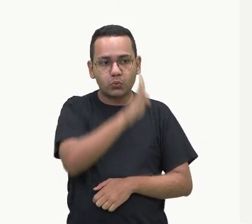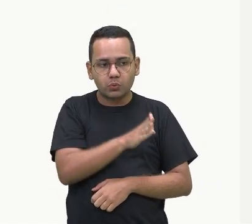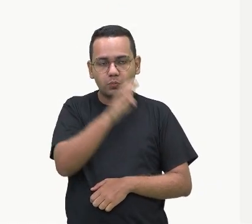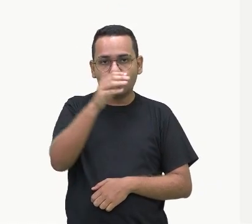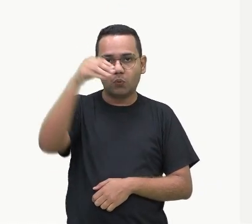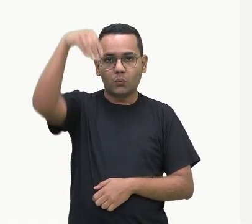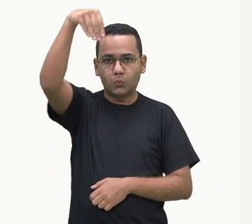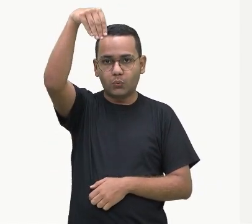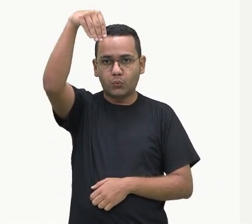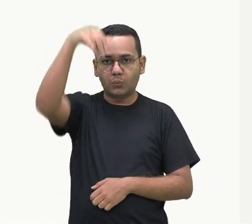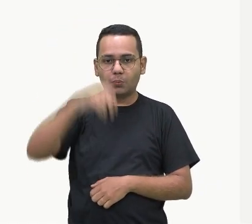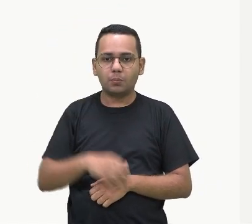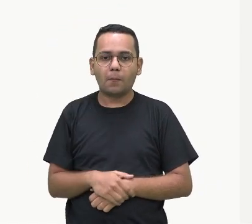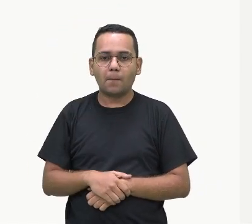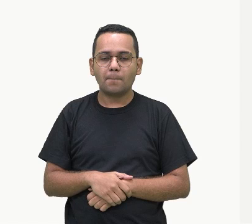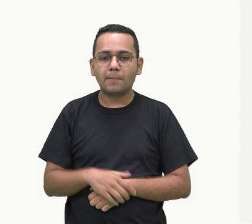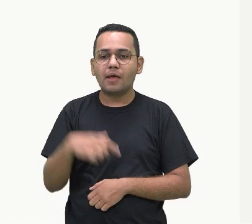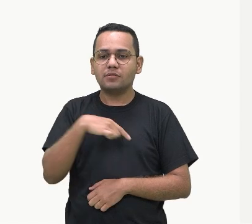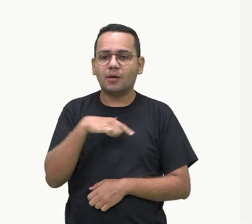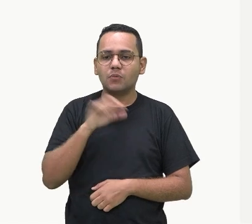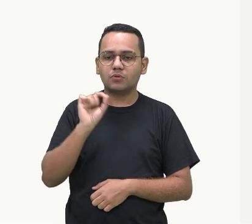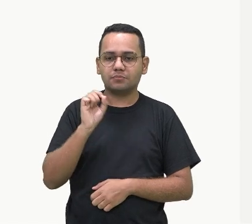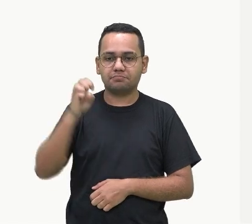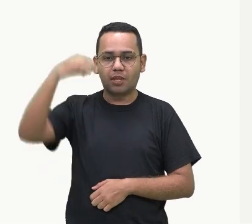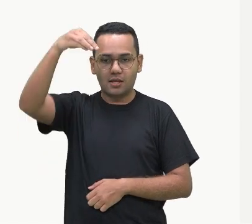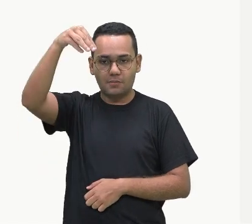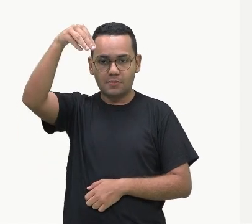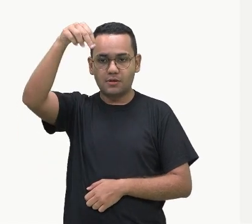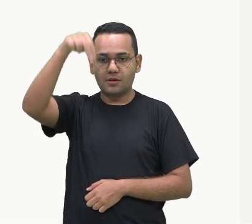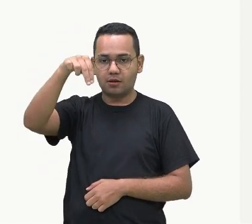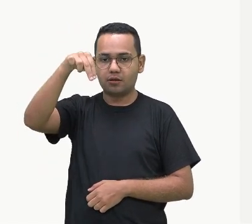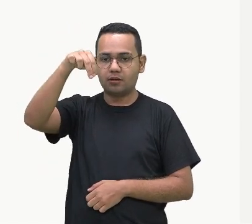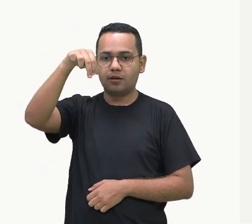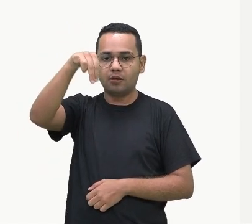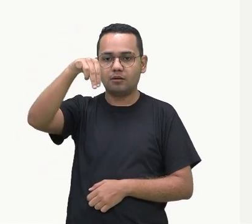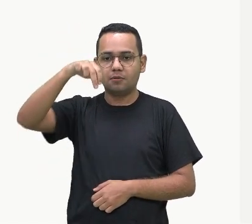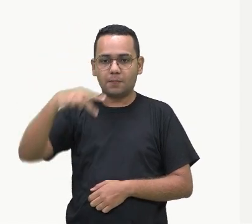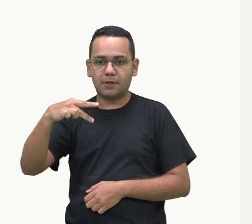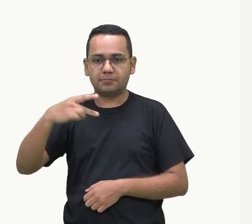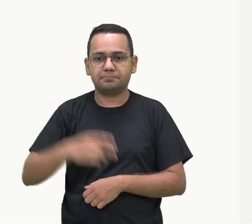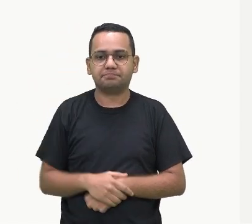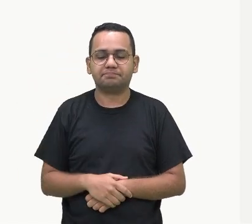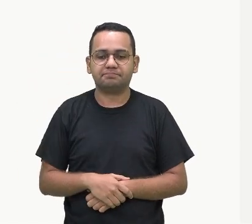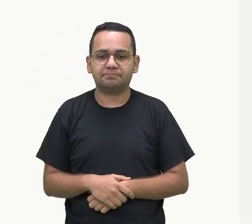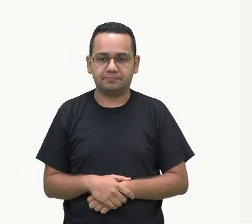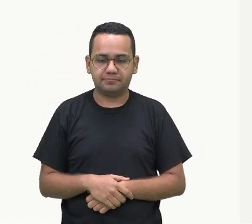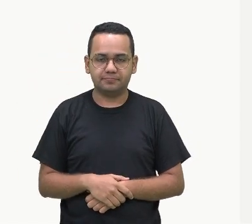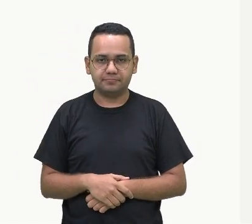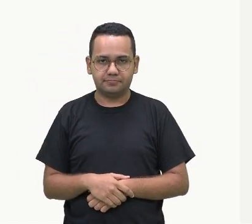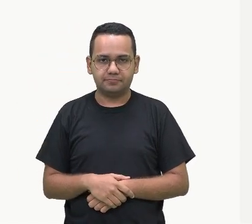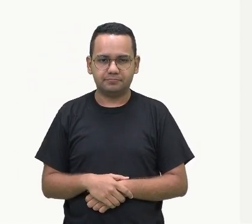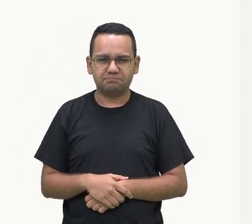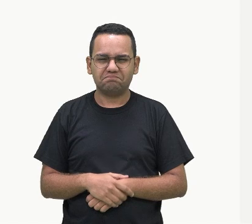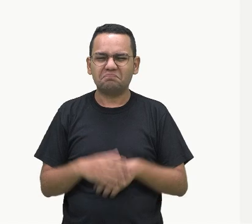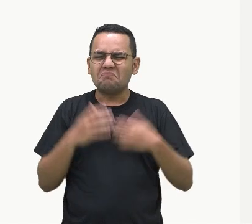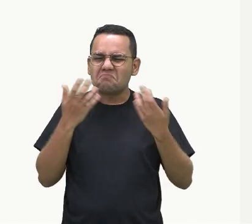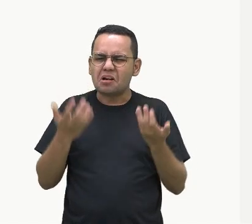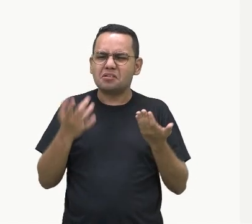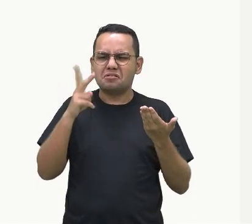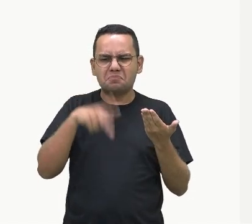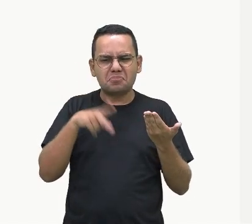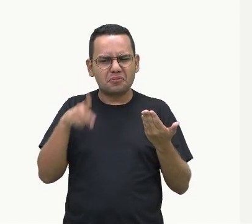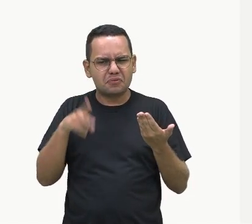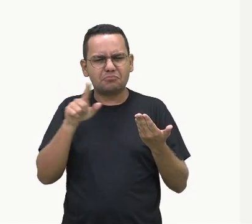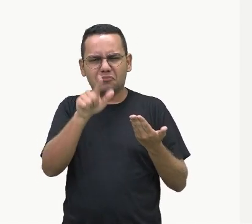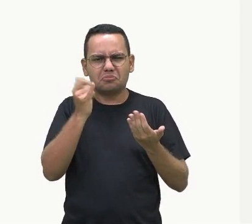os segmentos MN e NP, ok? Professor, o senhor falou um monte